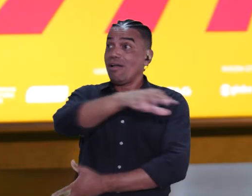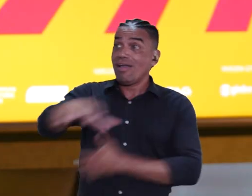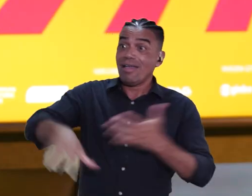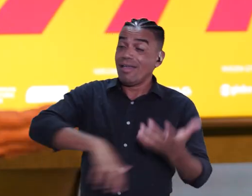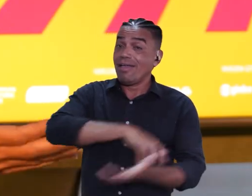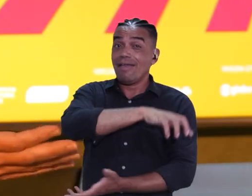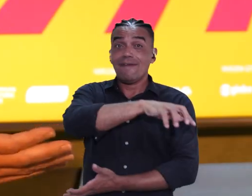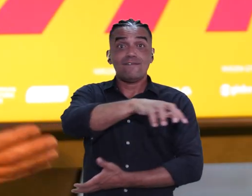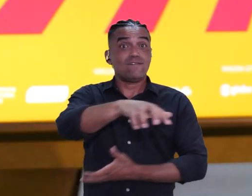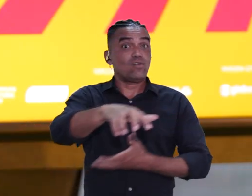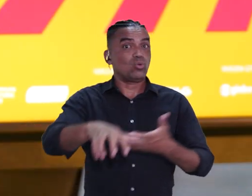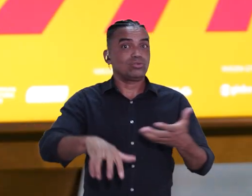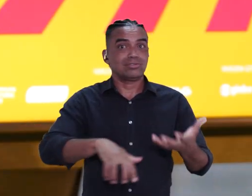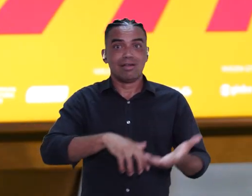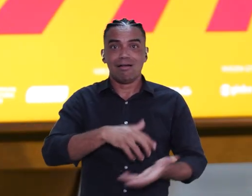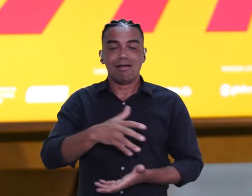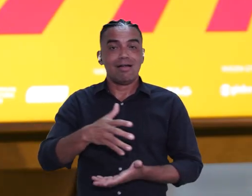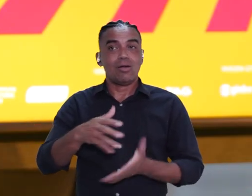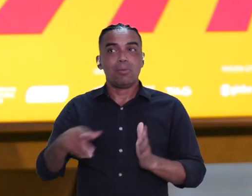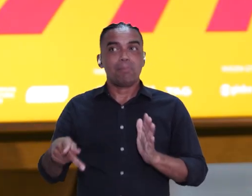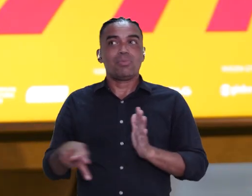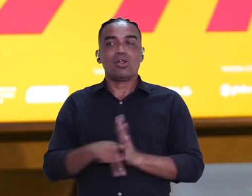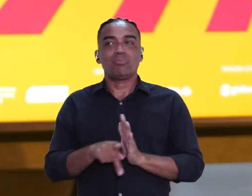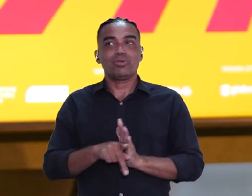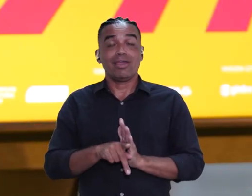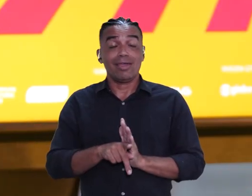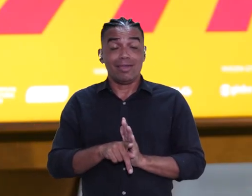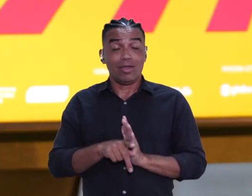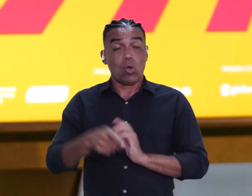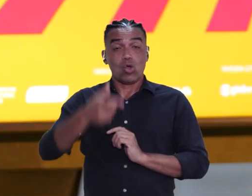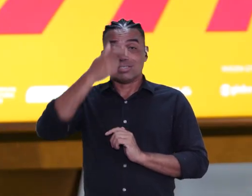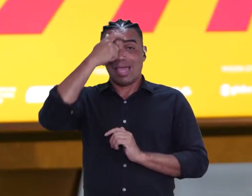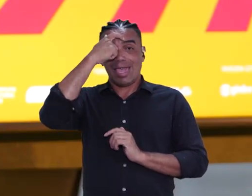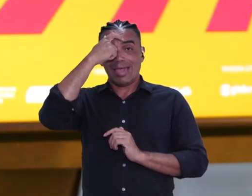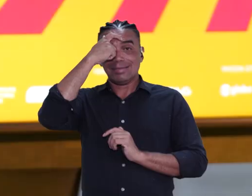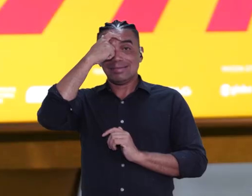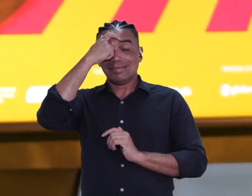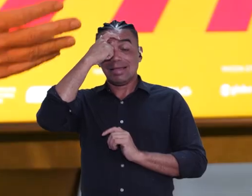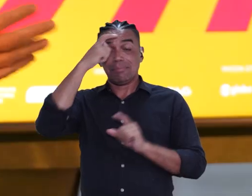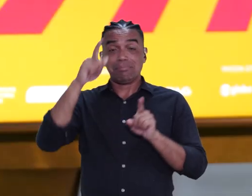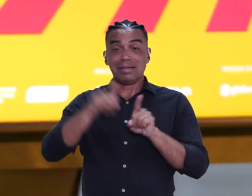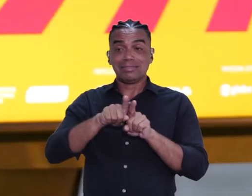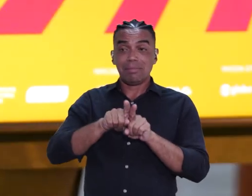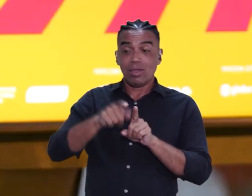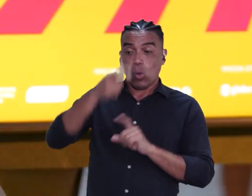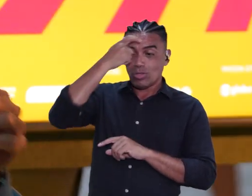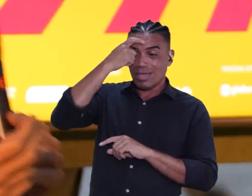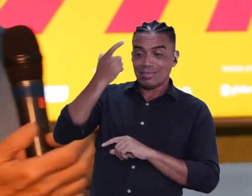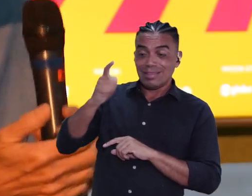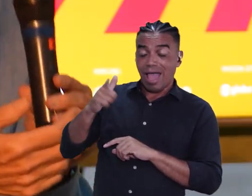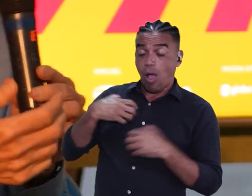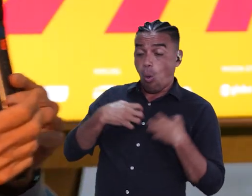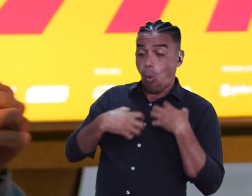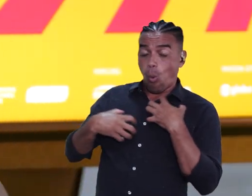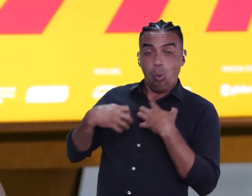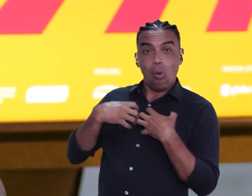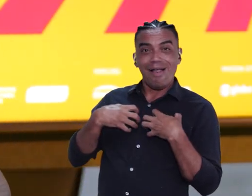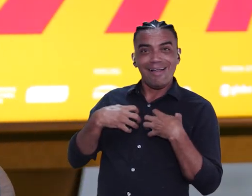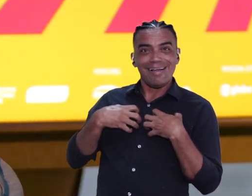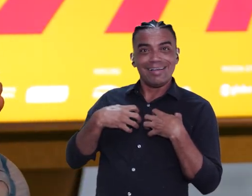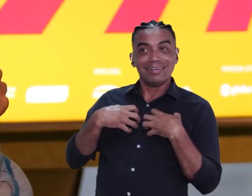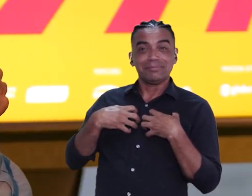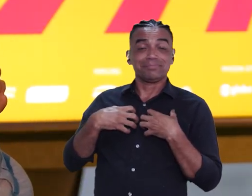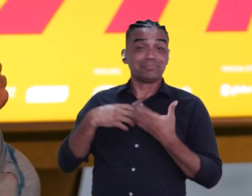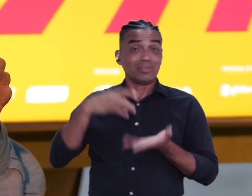que mexem em conteúdos conscientes e inconscientes, que é o fato de que